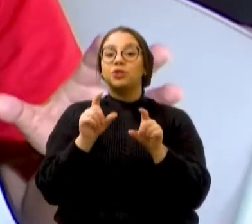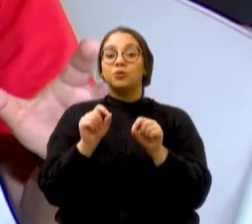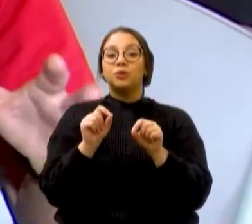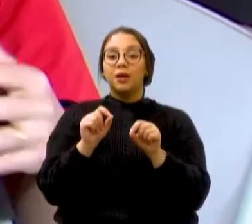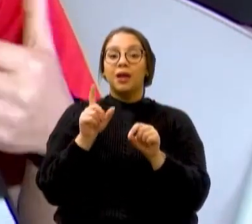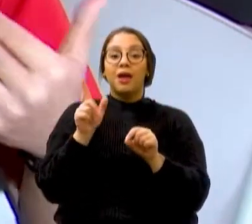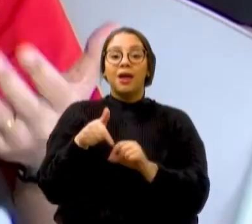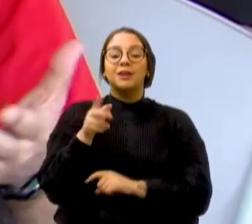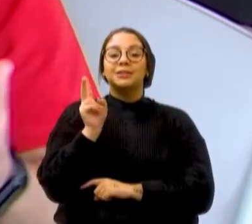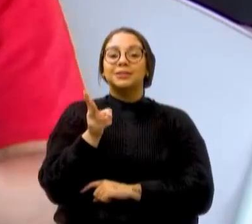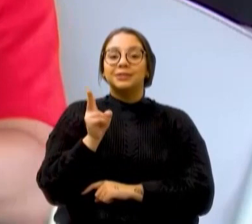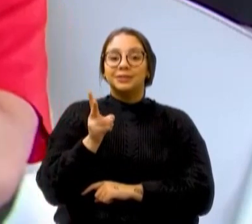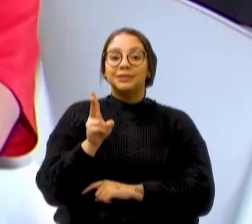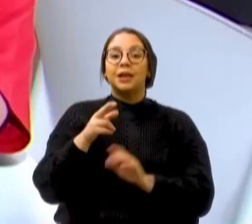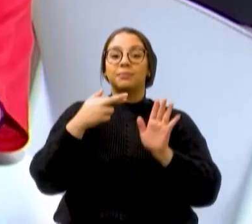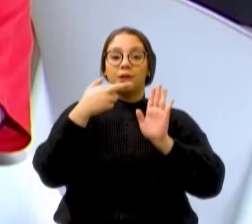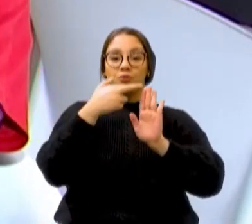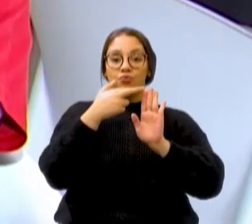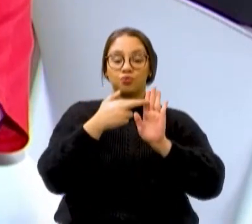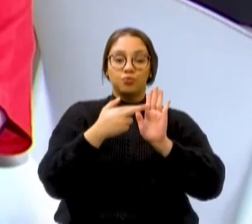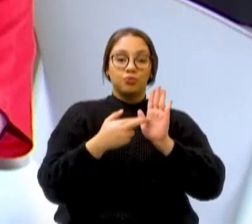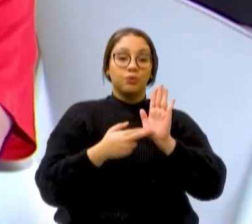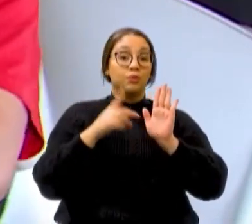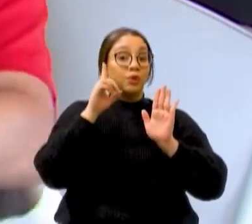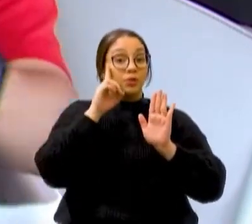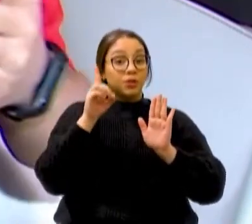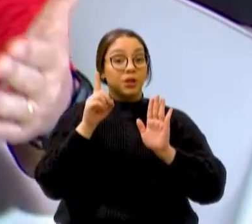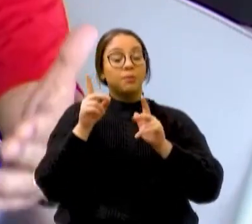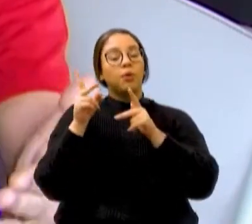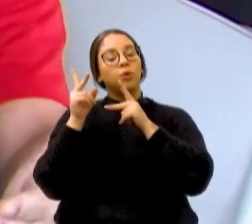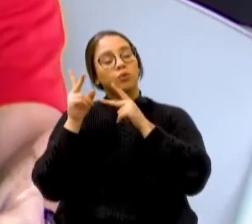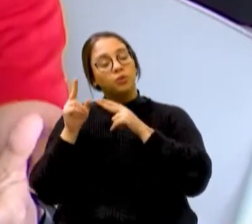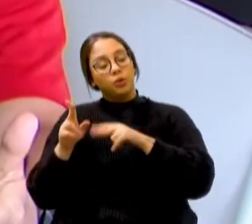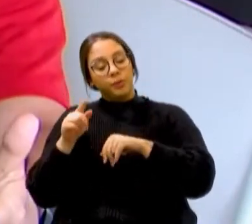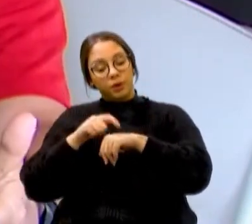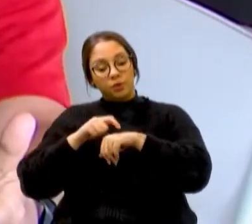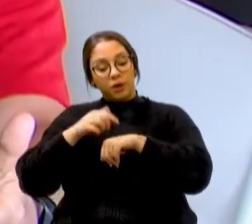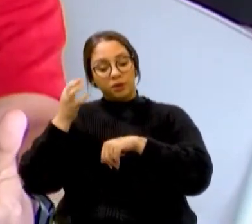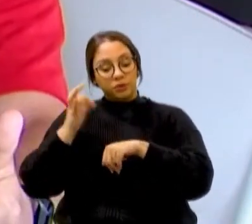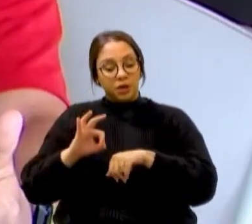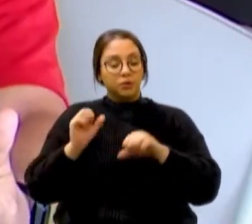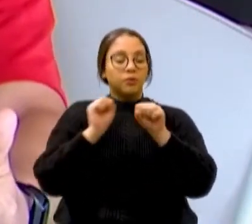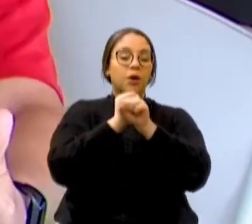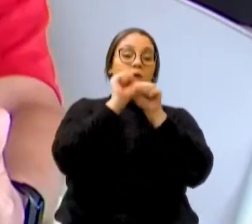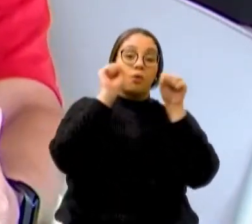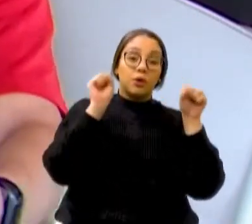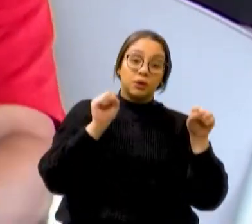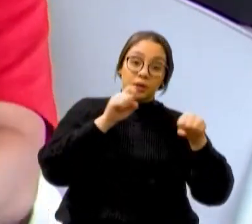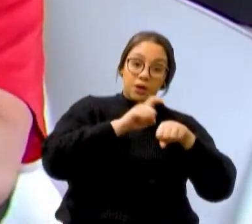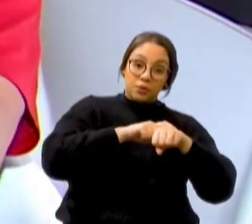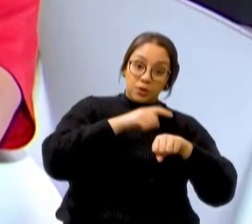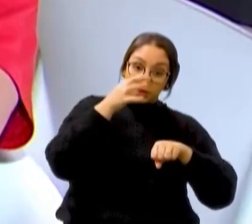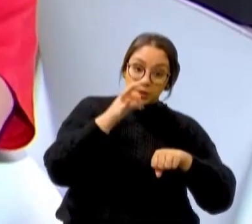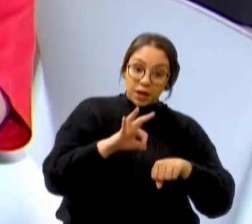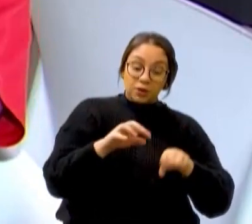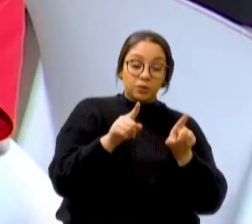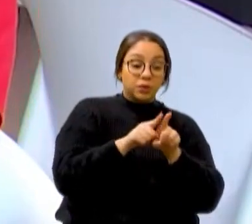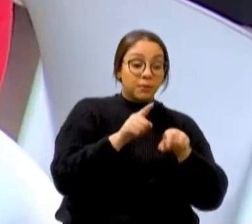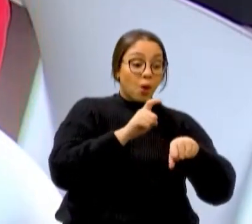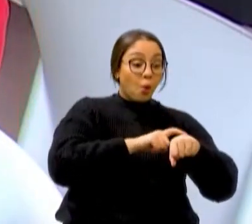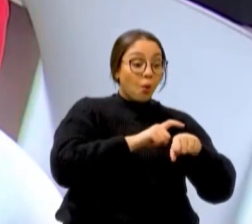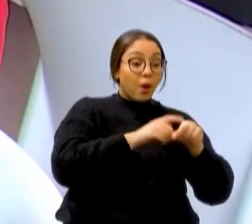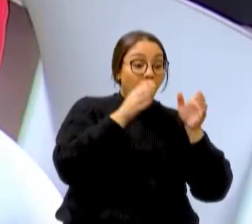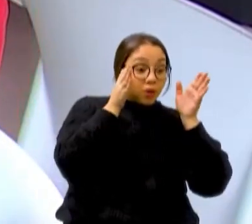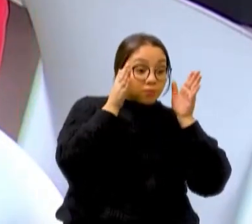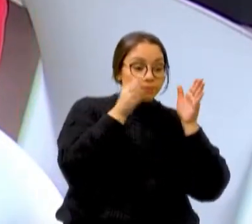processo nenhum, que é ter sempre uma rotina que envolve dormir no mesmo horário, acordar no mesmo horário, ter um